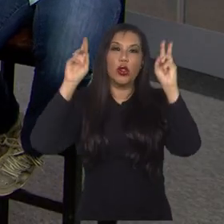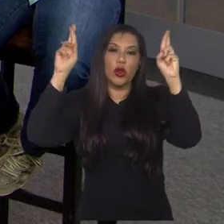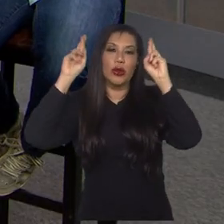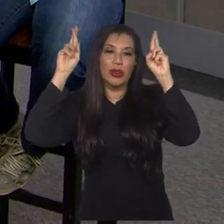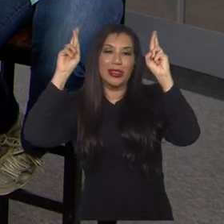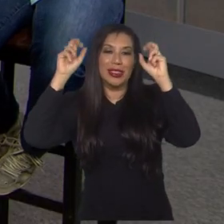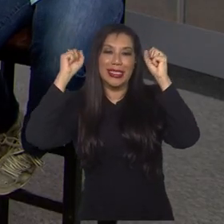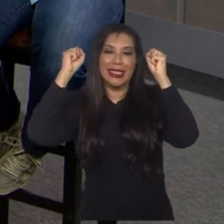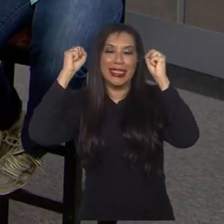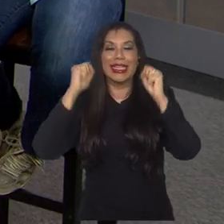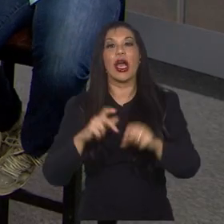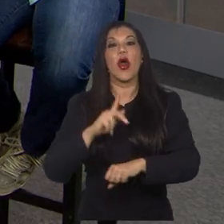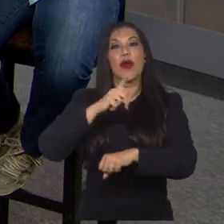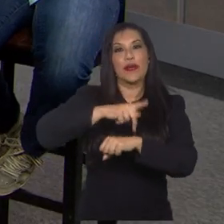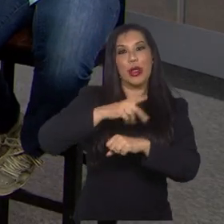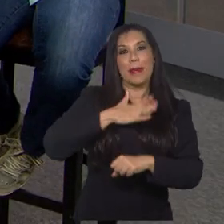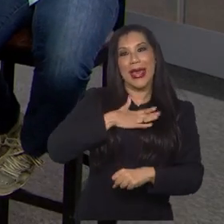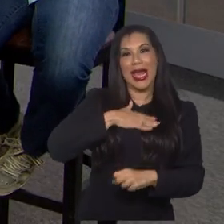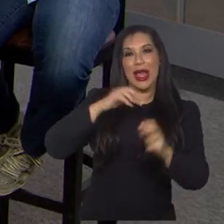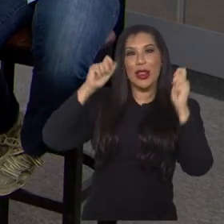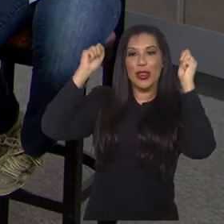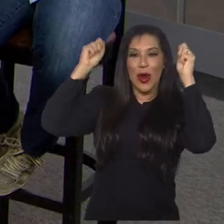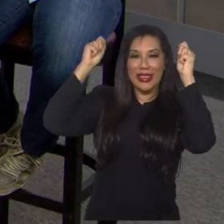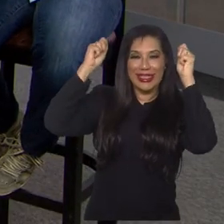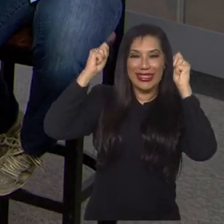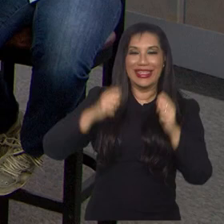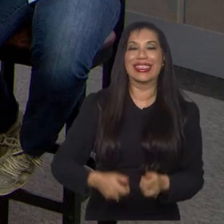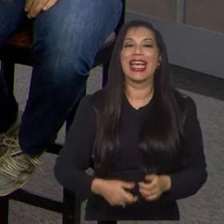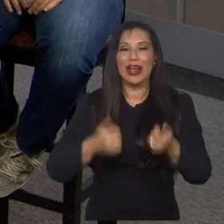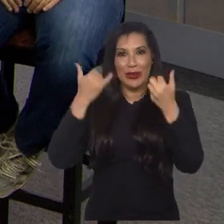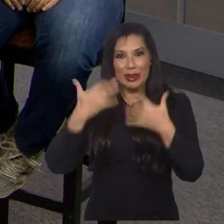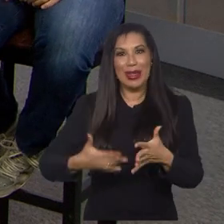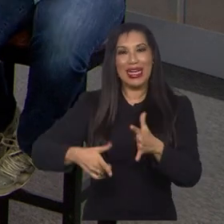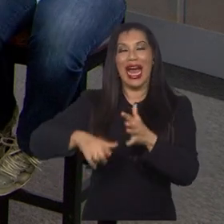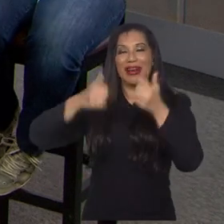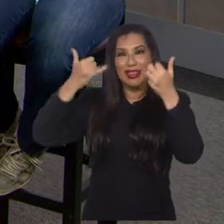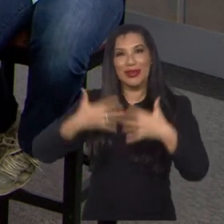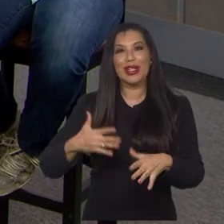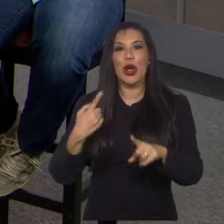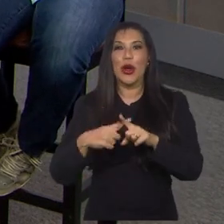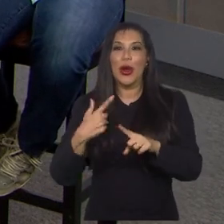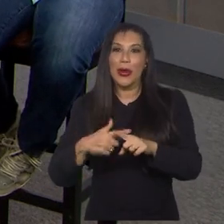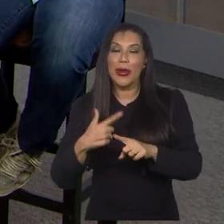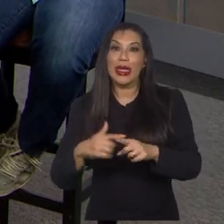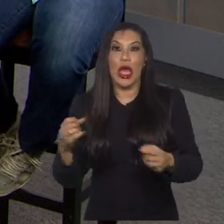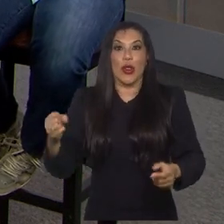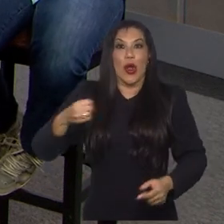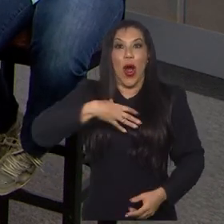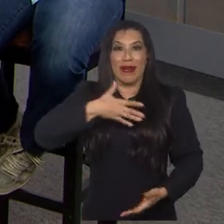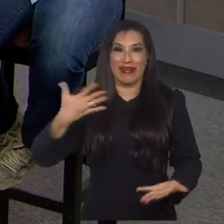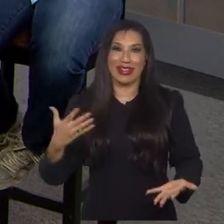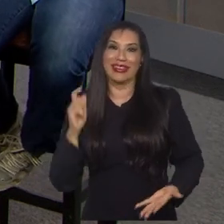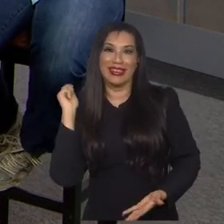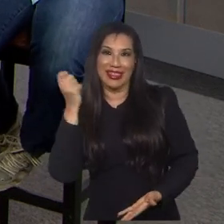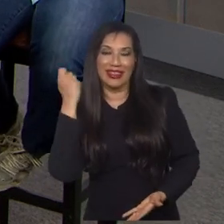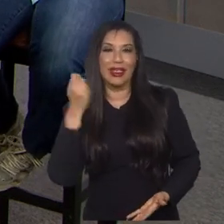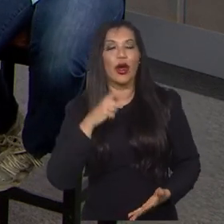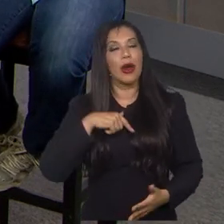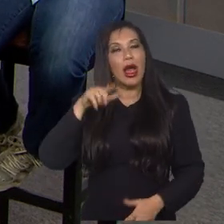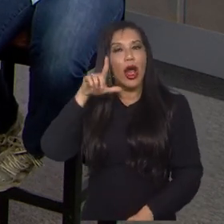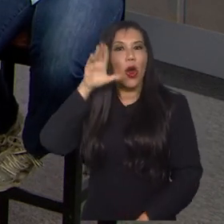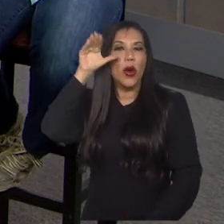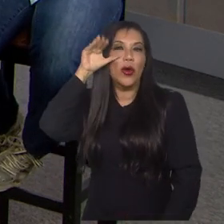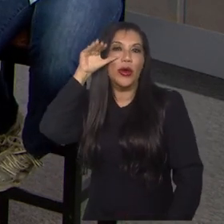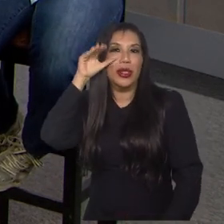Vou declarar aqui. Filipinas tem minha torcida também. Antecipadamente, exatamente. Por ser estreante e tudo mais. Mas a gente tem muita